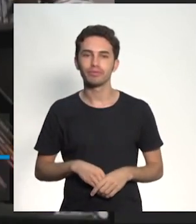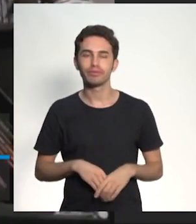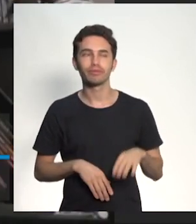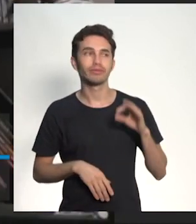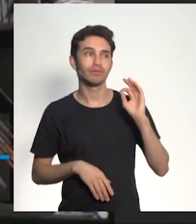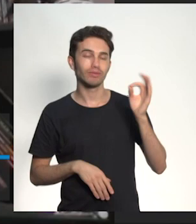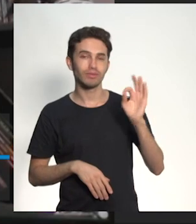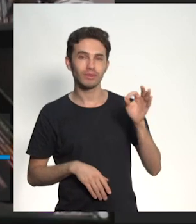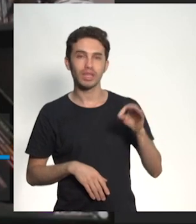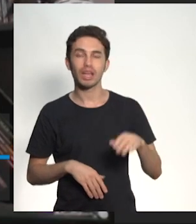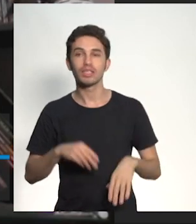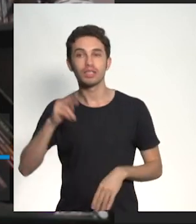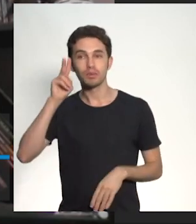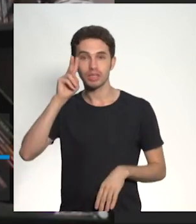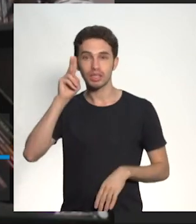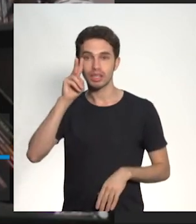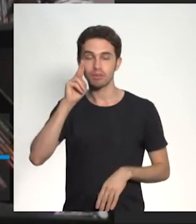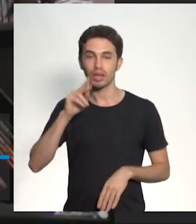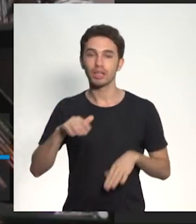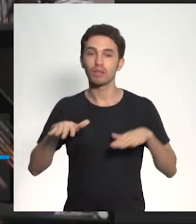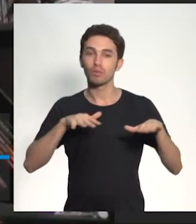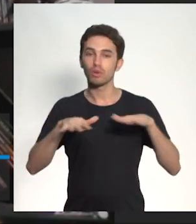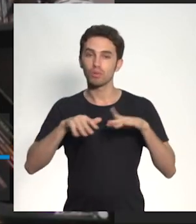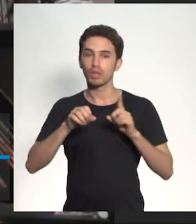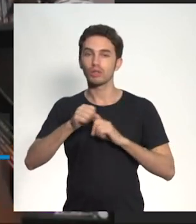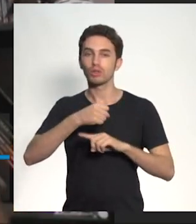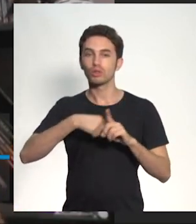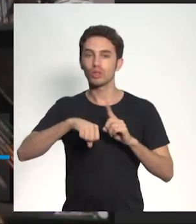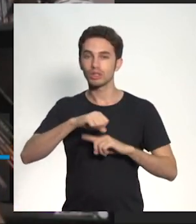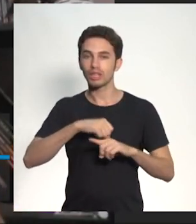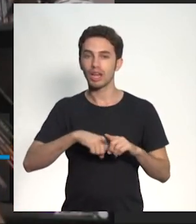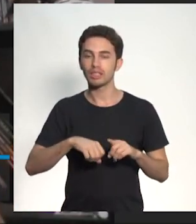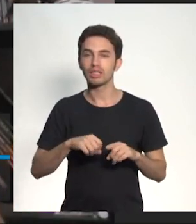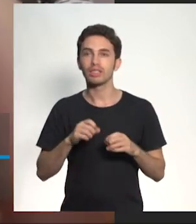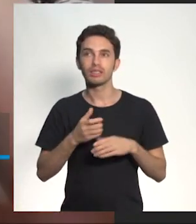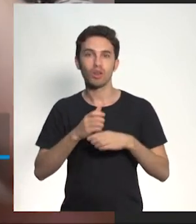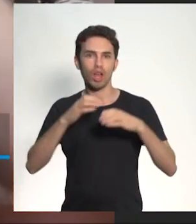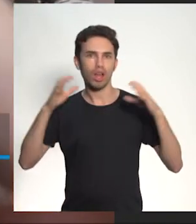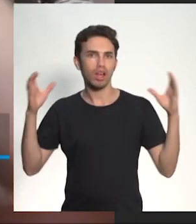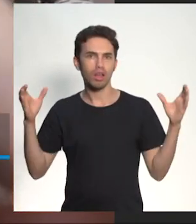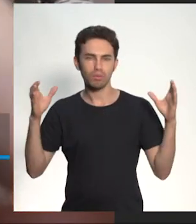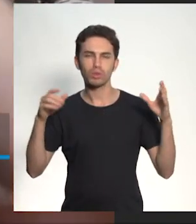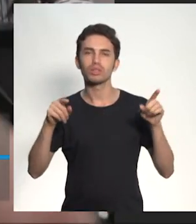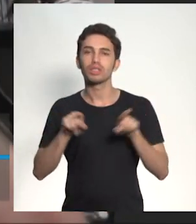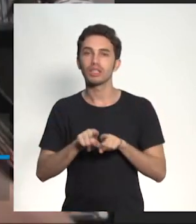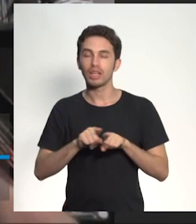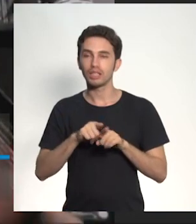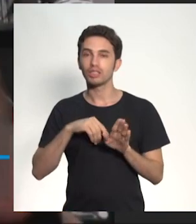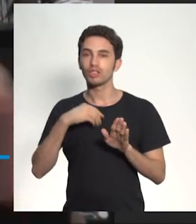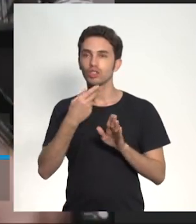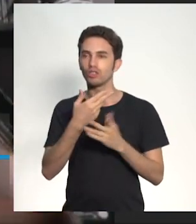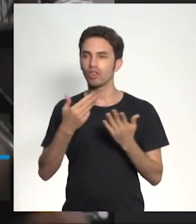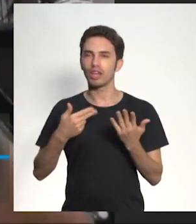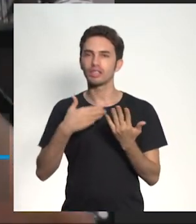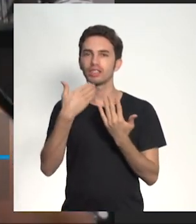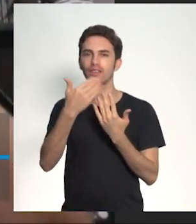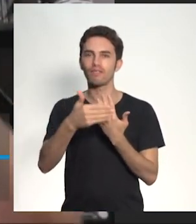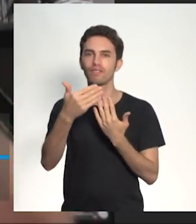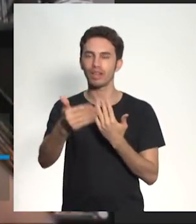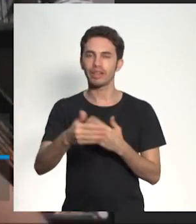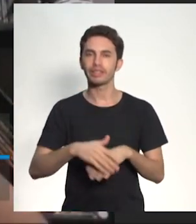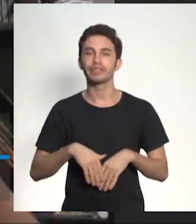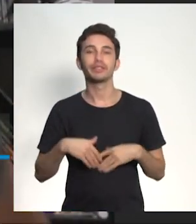Exatamente, né? A gente tem que lembrar que movimentos sociais muitas vezes são muito amplos e eles têm diversas frentes, né? A gente falou, né,